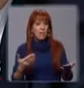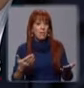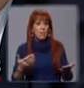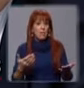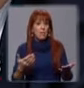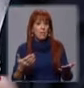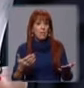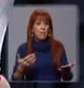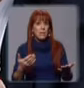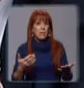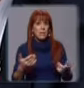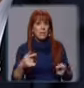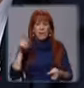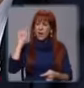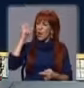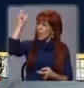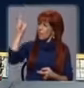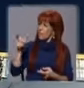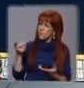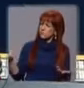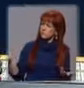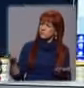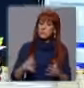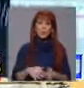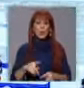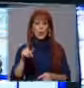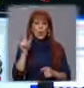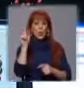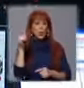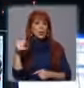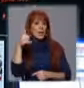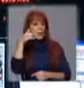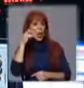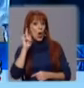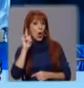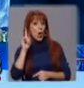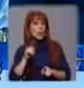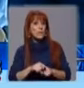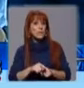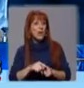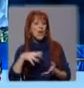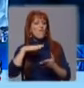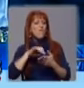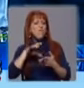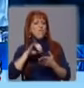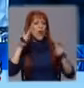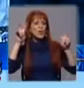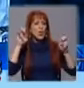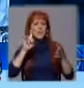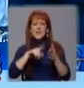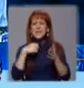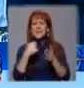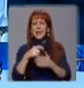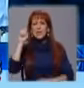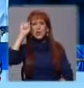fazer à reputação dele um dos termos escutados terá sido fotocópias sempre que